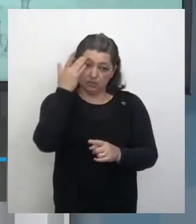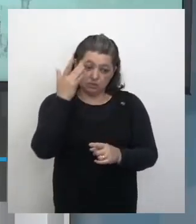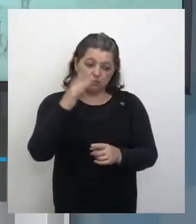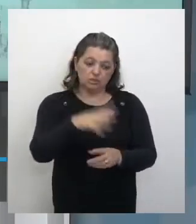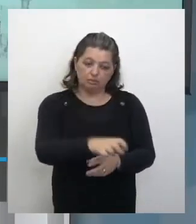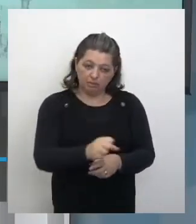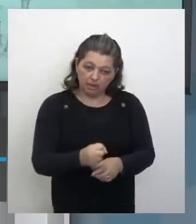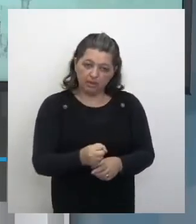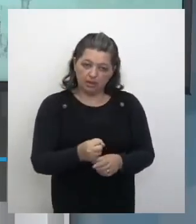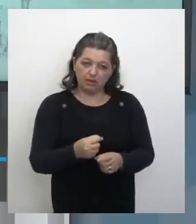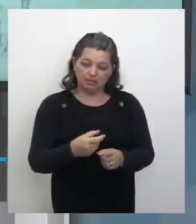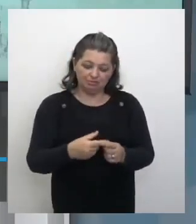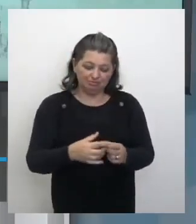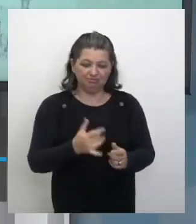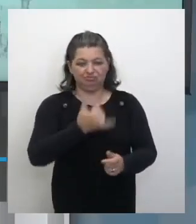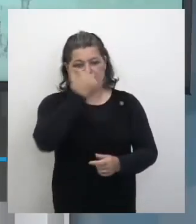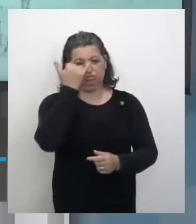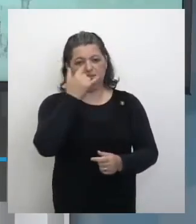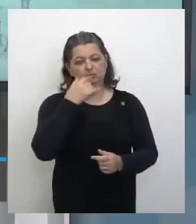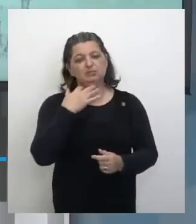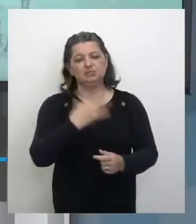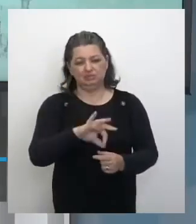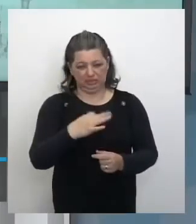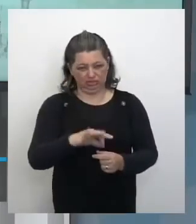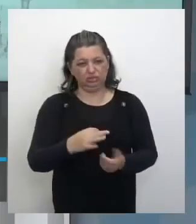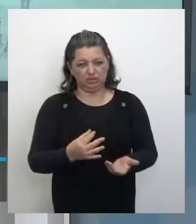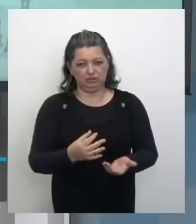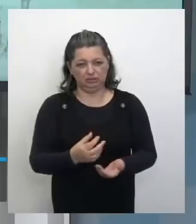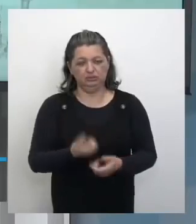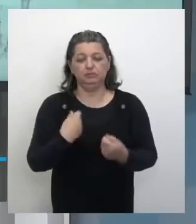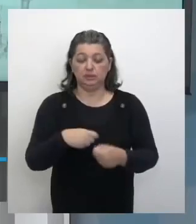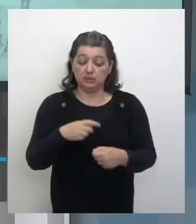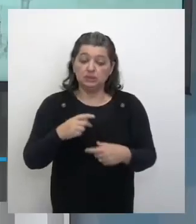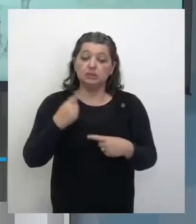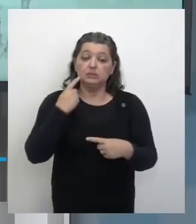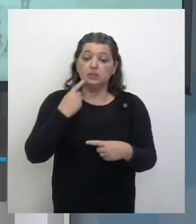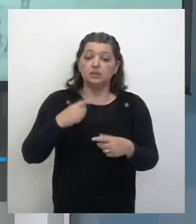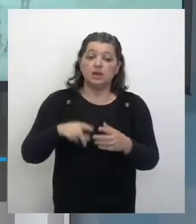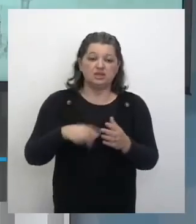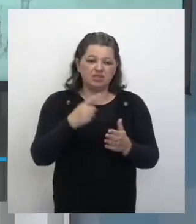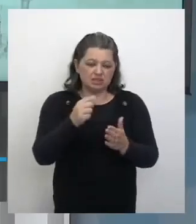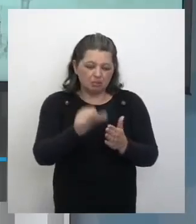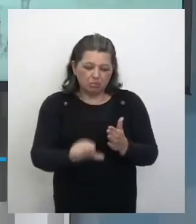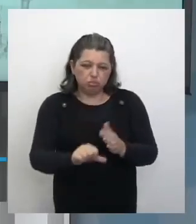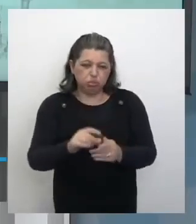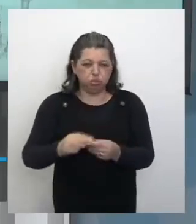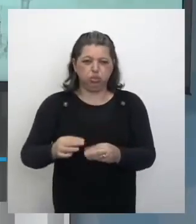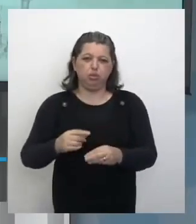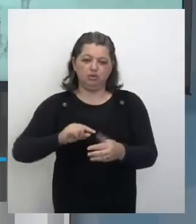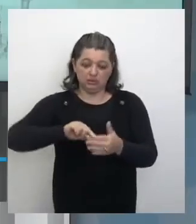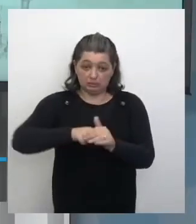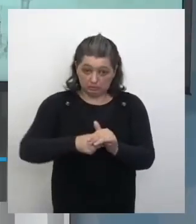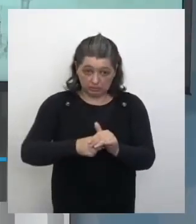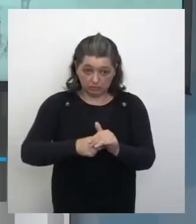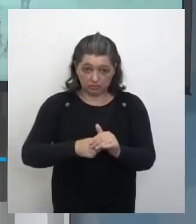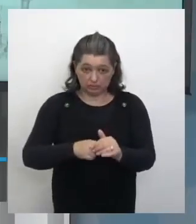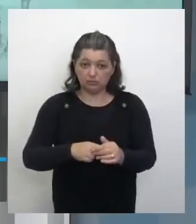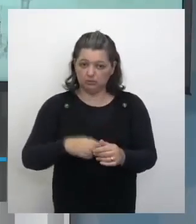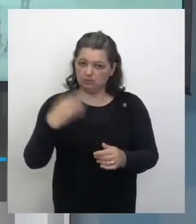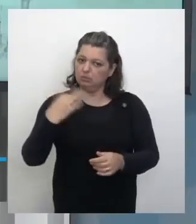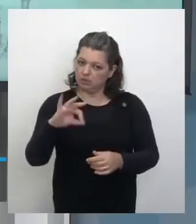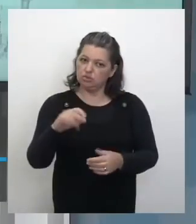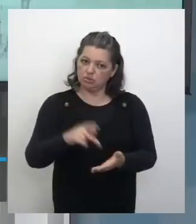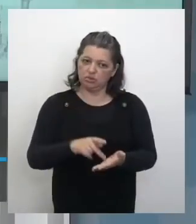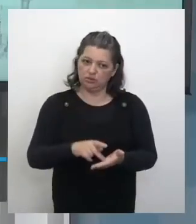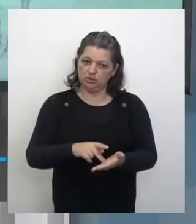lixo, que é uma consciência que a gente tem que ter com o próximo, né? O vidro corta e às vezes faz ferimentos profundos que machuca mesmo,